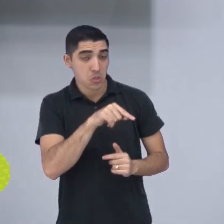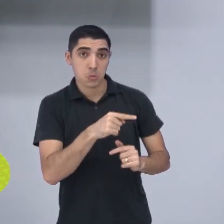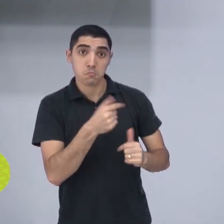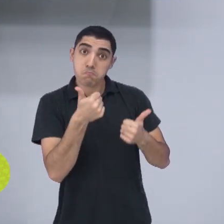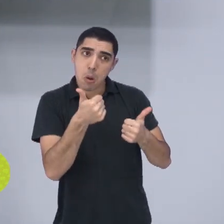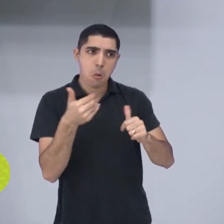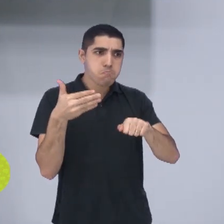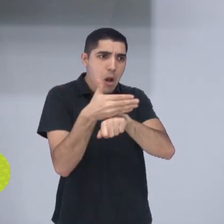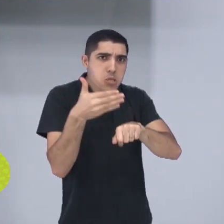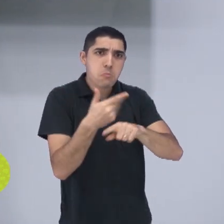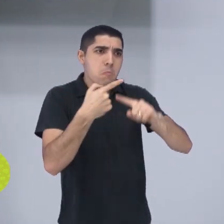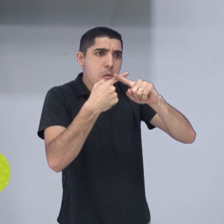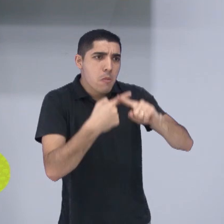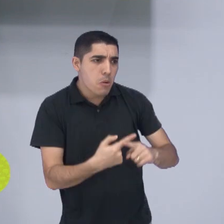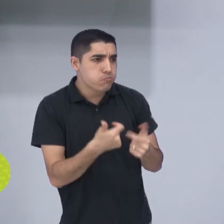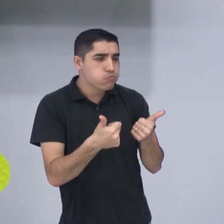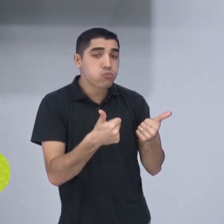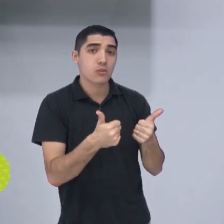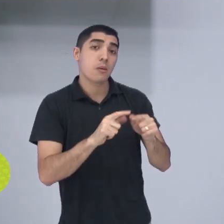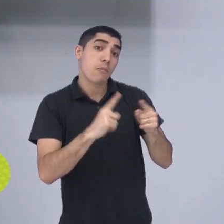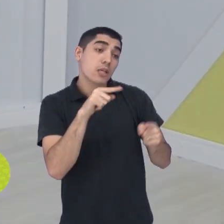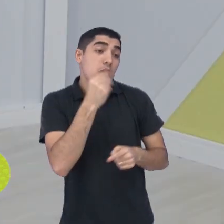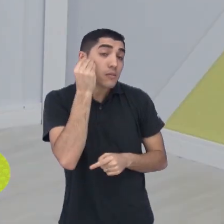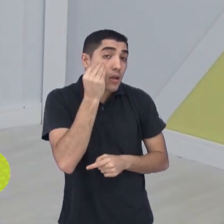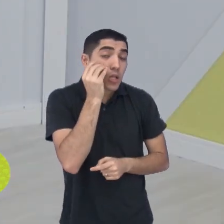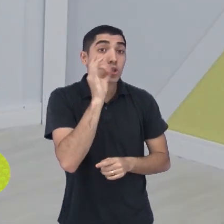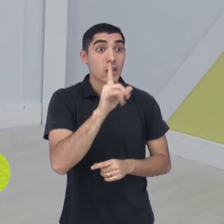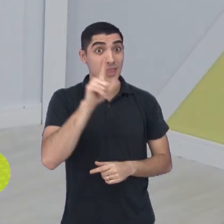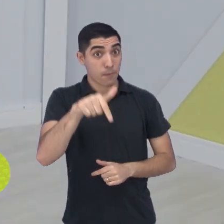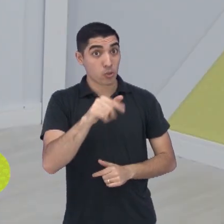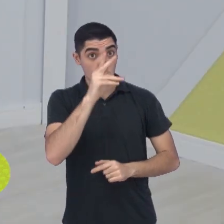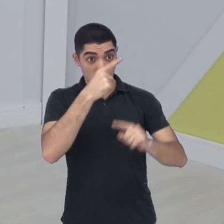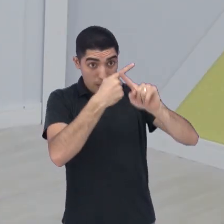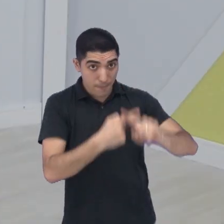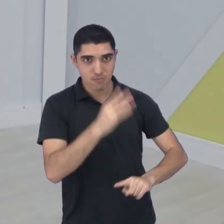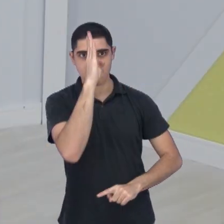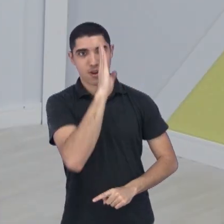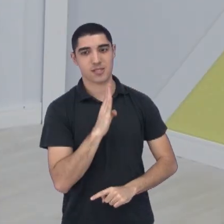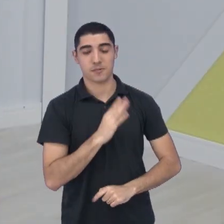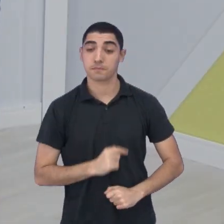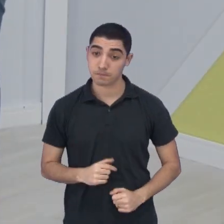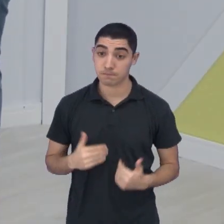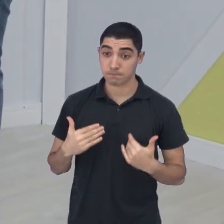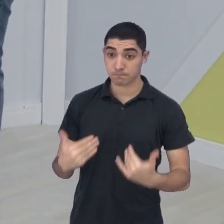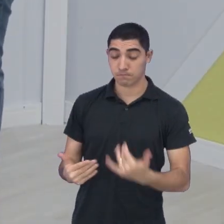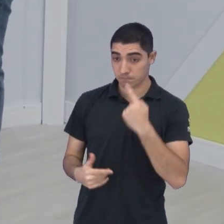tudo um experimento já visando o NBB. Matheus, coloca pra gente a classificação final dessa primeira